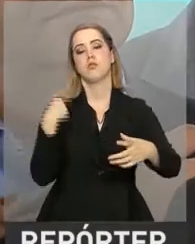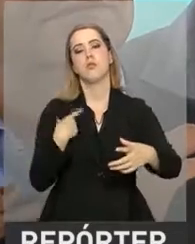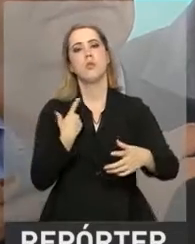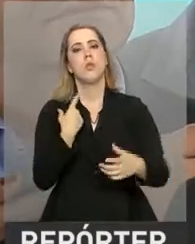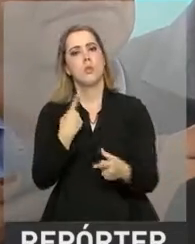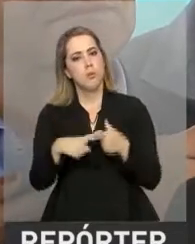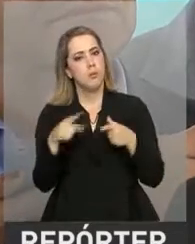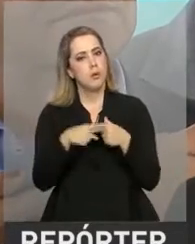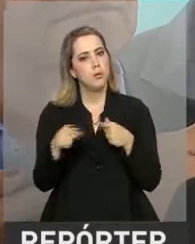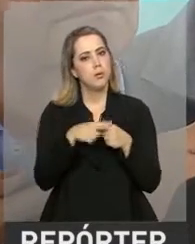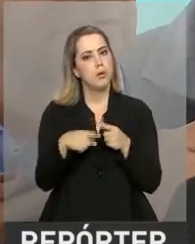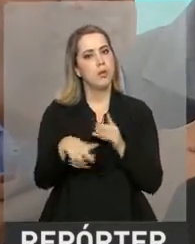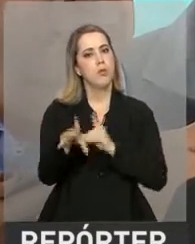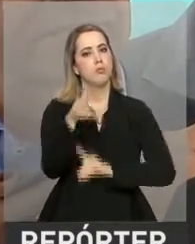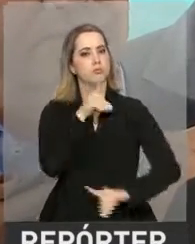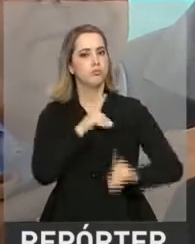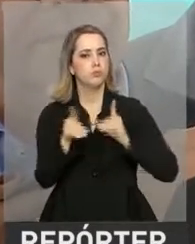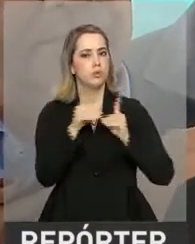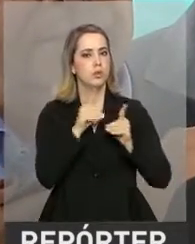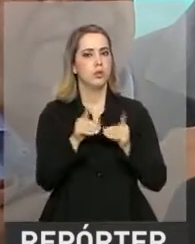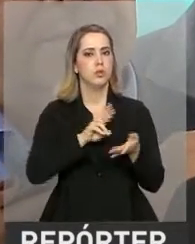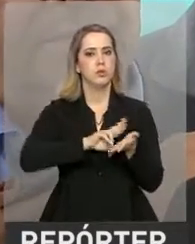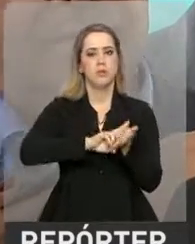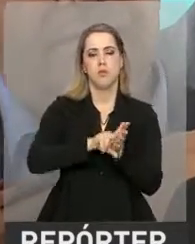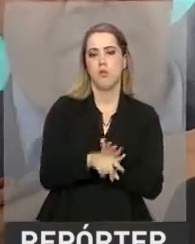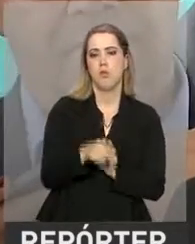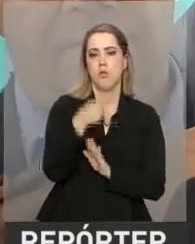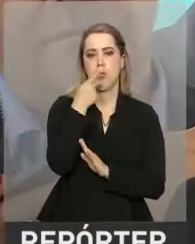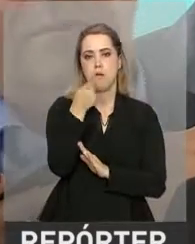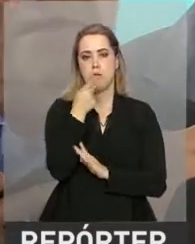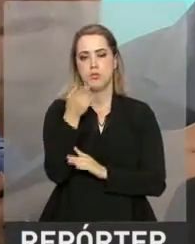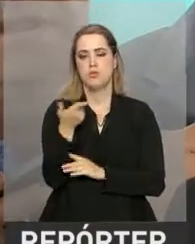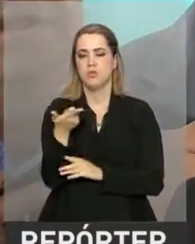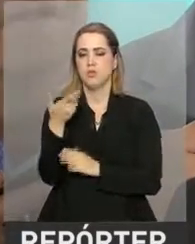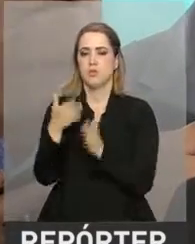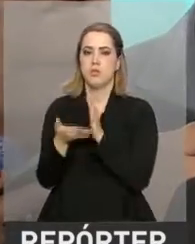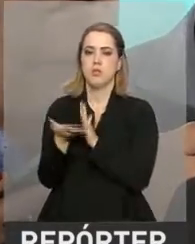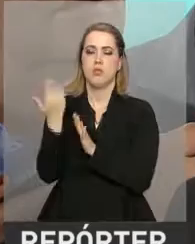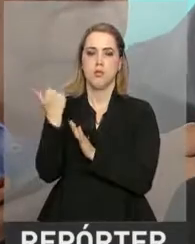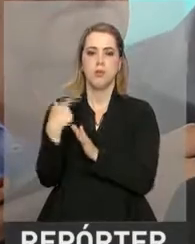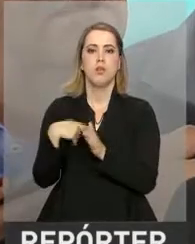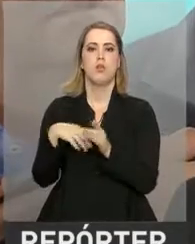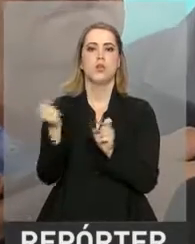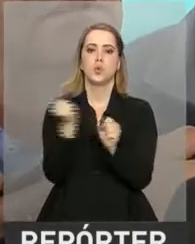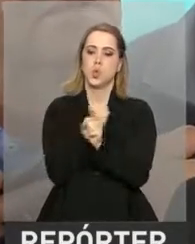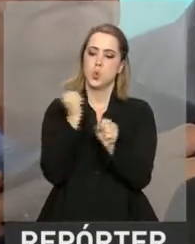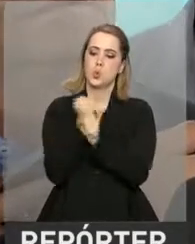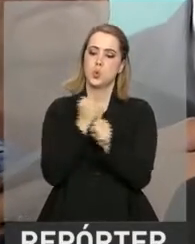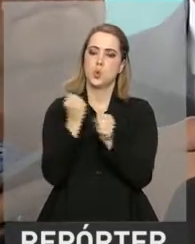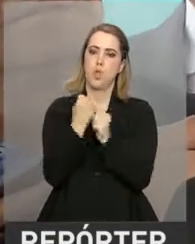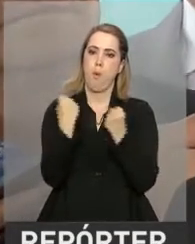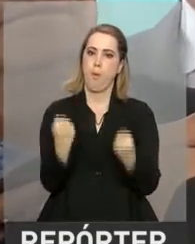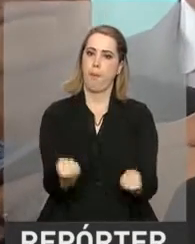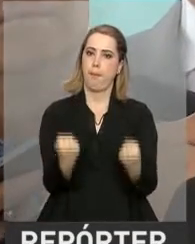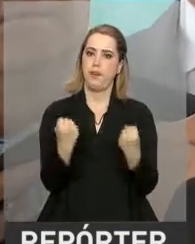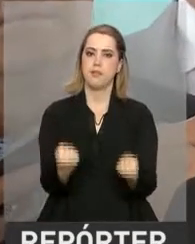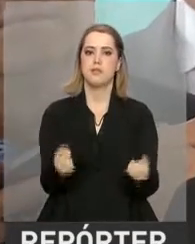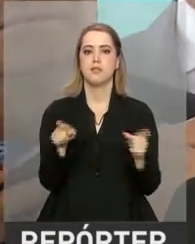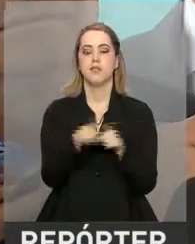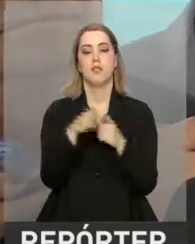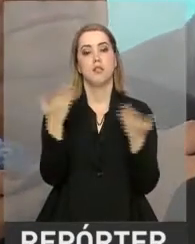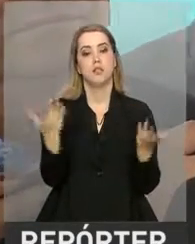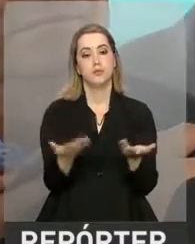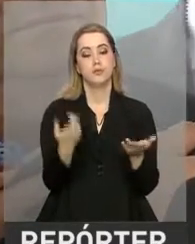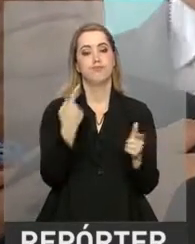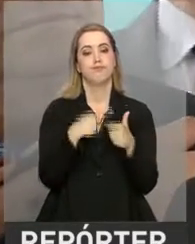como foi debatido muito a questão da construção pesada, né, Paulinho? A construção pesada, que tem um problema sério com as empreiteiras todas nessa situação que